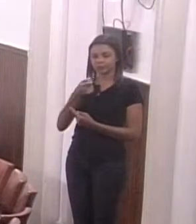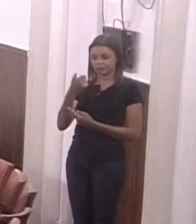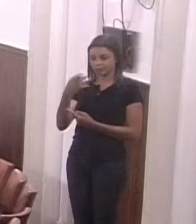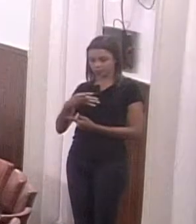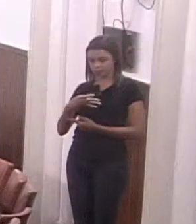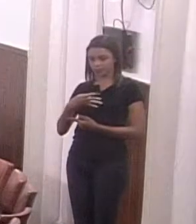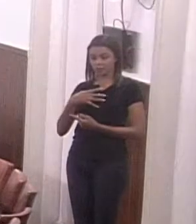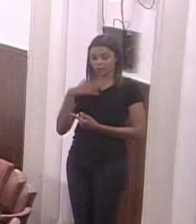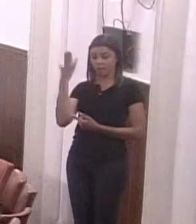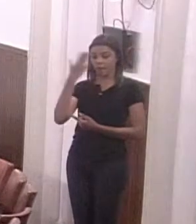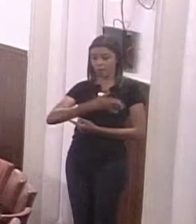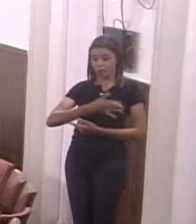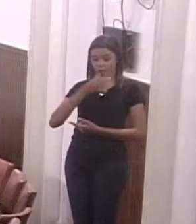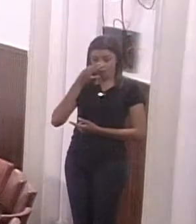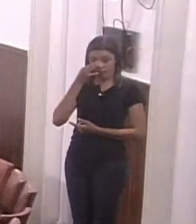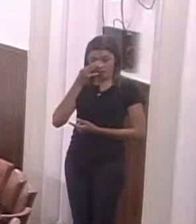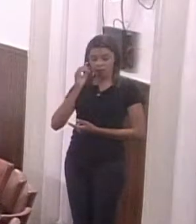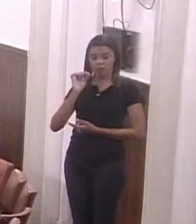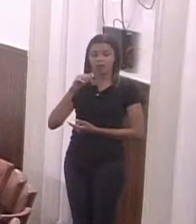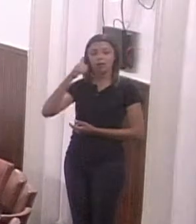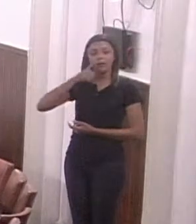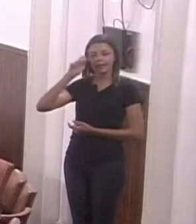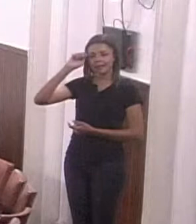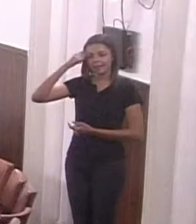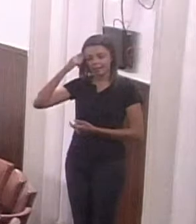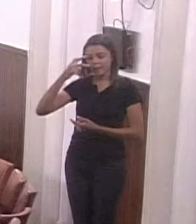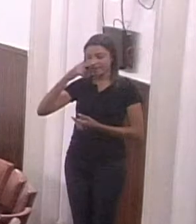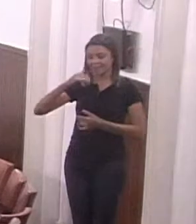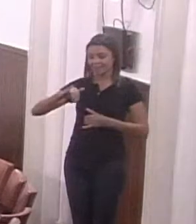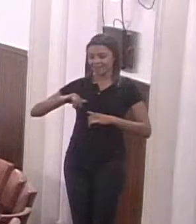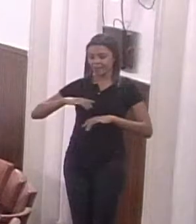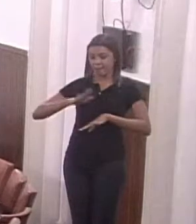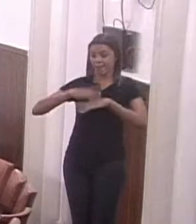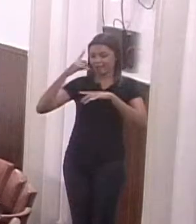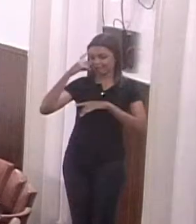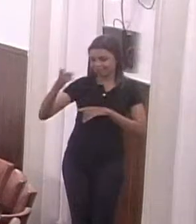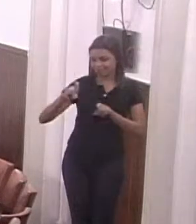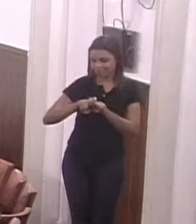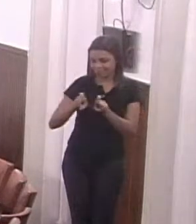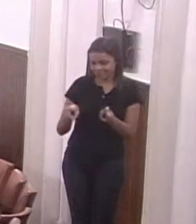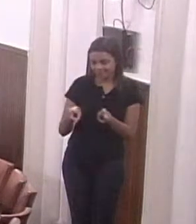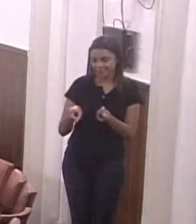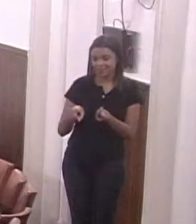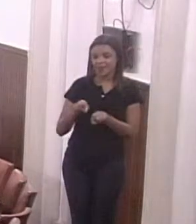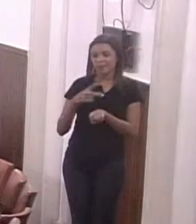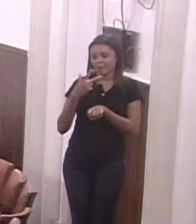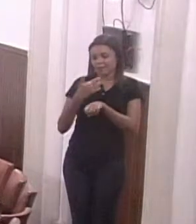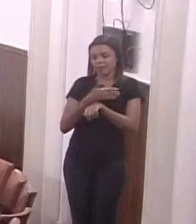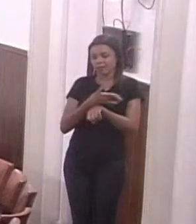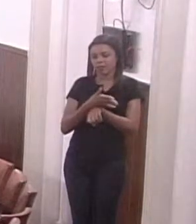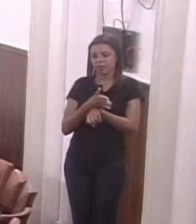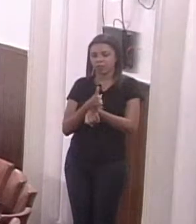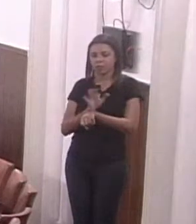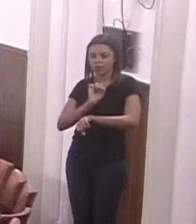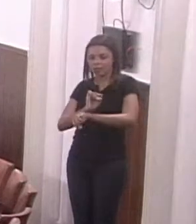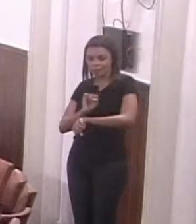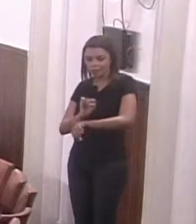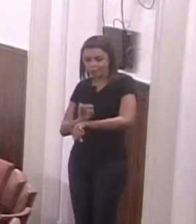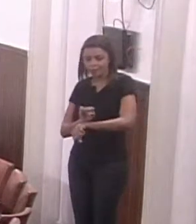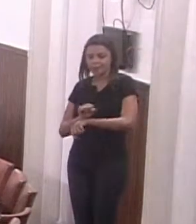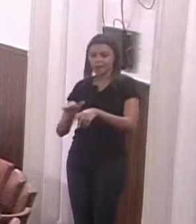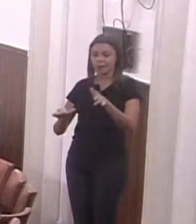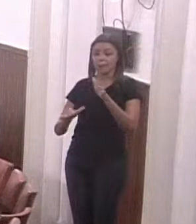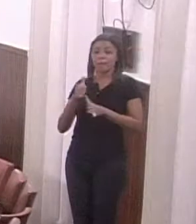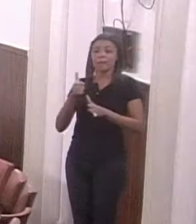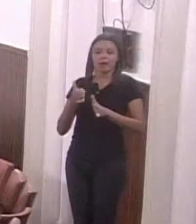2014 comprovou-se que as mulheres negras sofrem mais com a violência obstétrica, esperando por longas horas para o